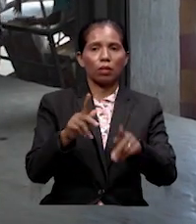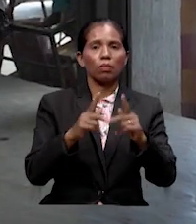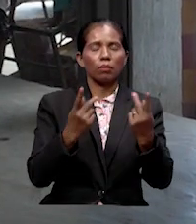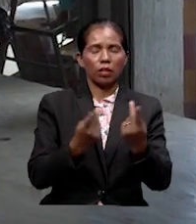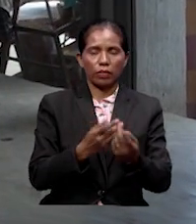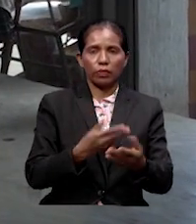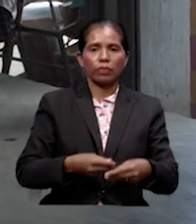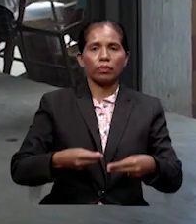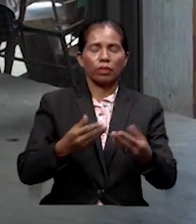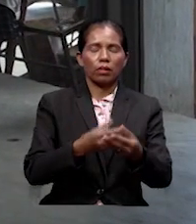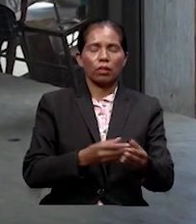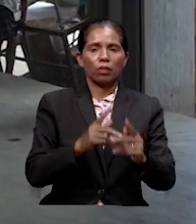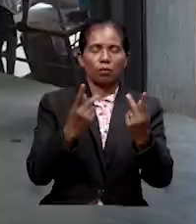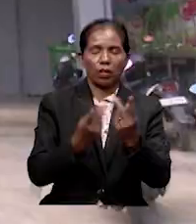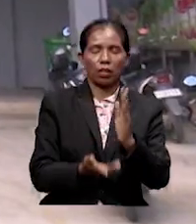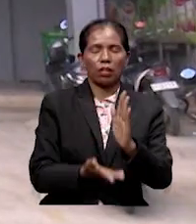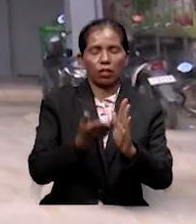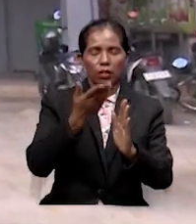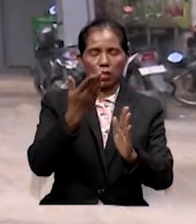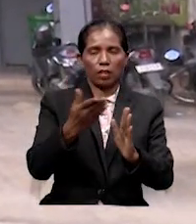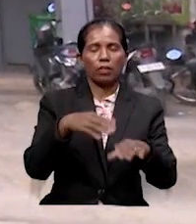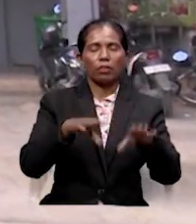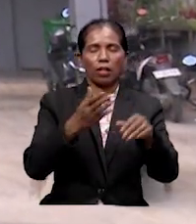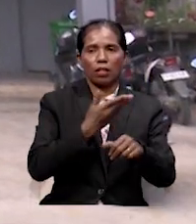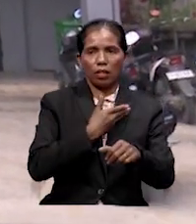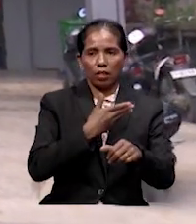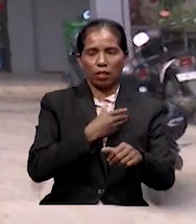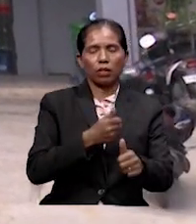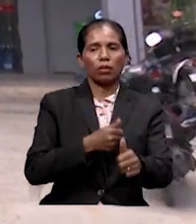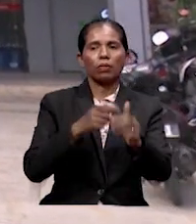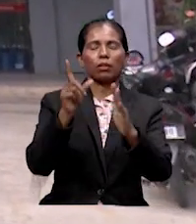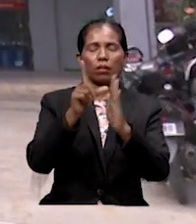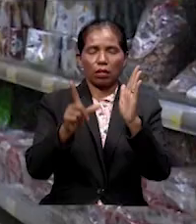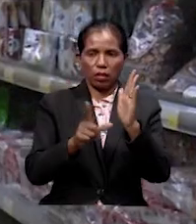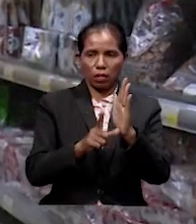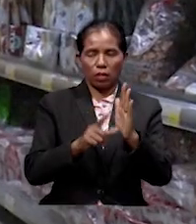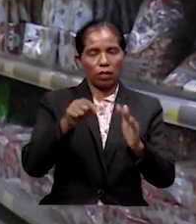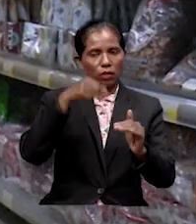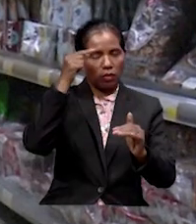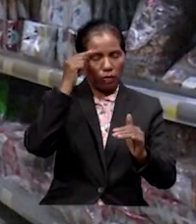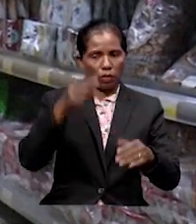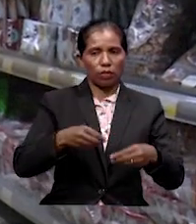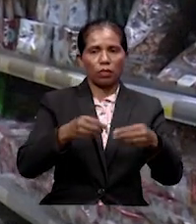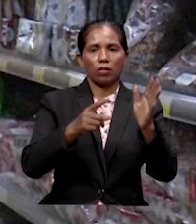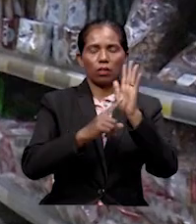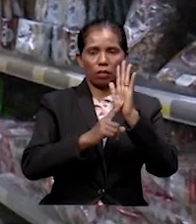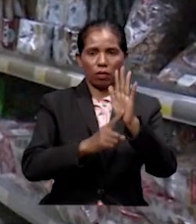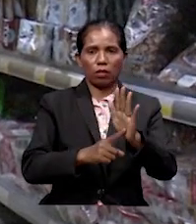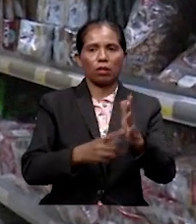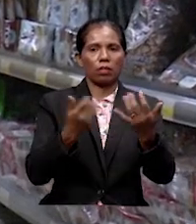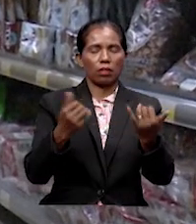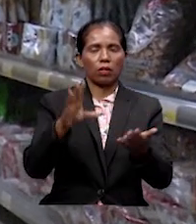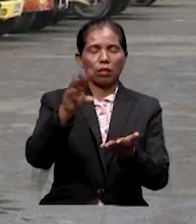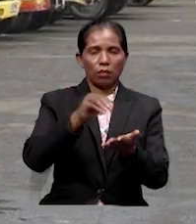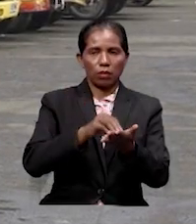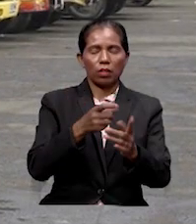declara companhia Hasai Sasan Folin Hirakne baseia ba lei nebe governo Fosai no adapta tuir